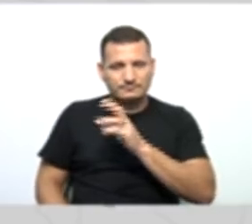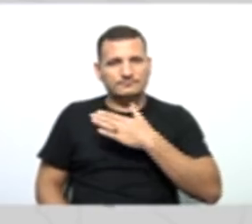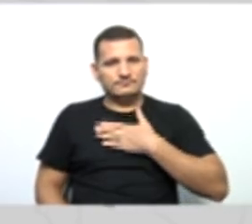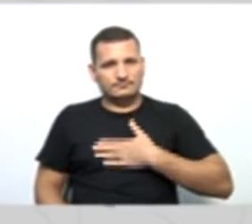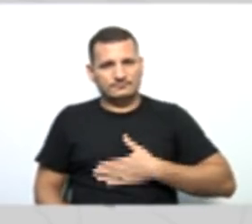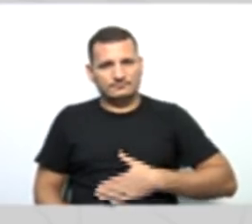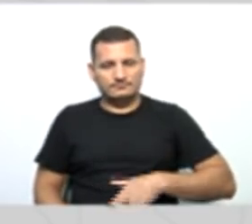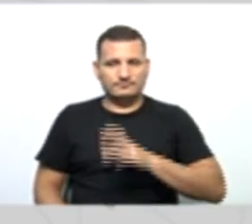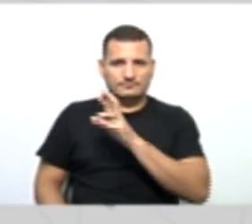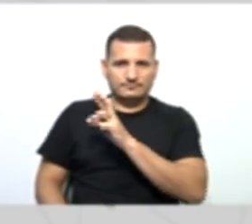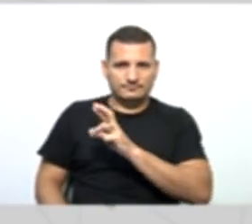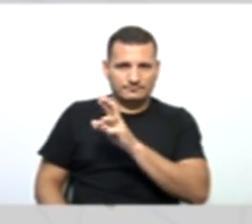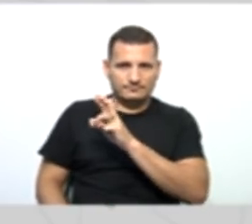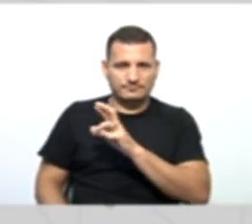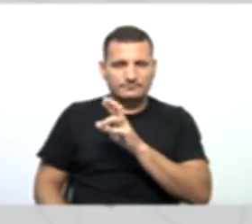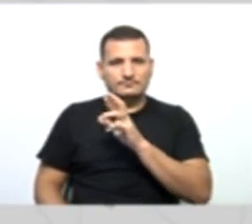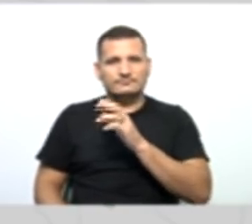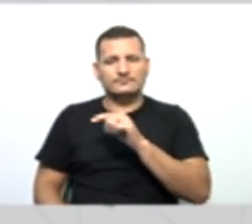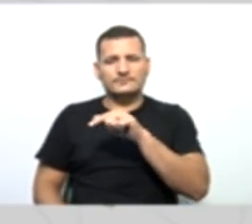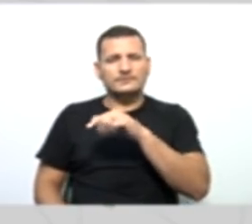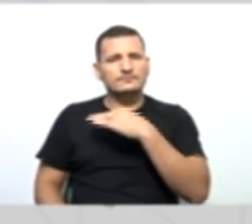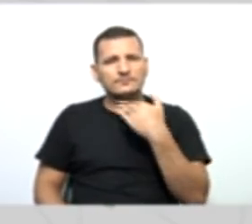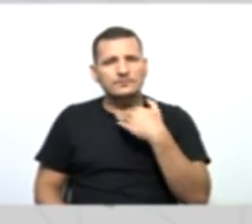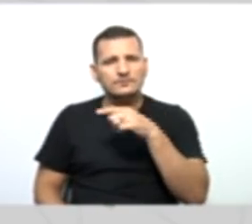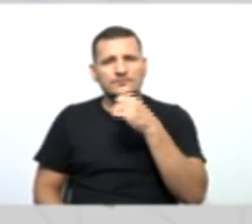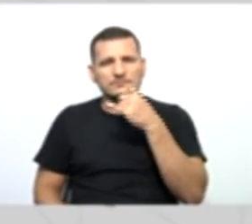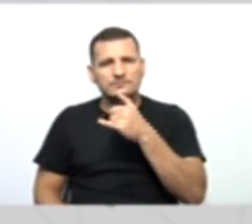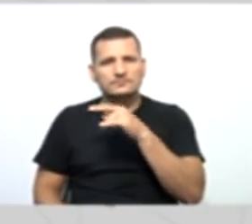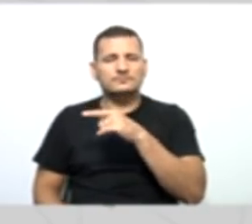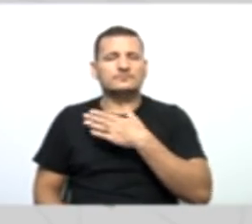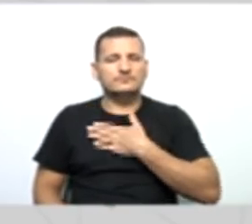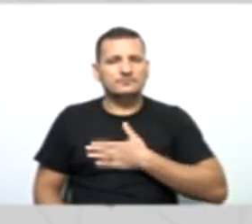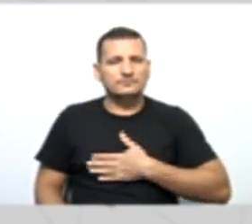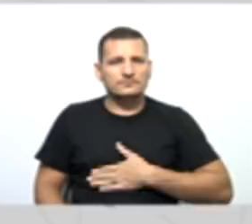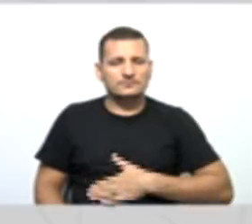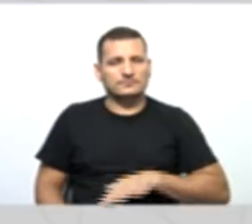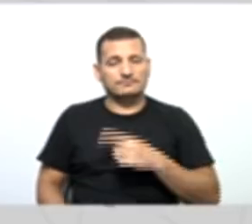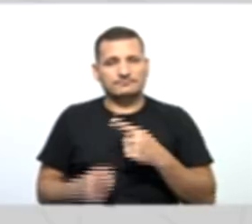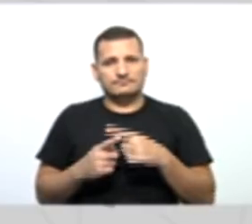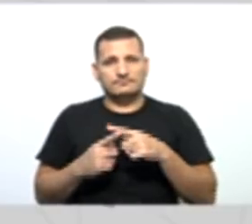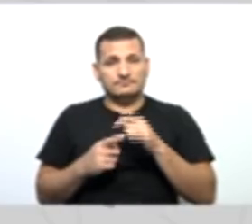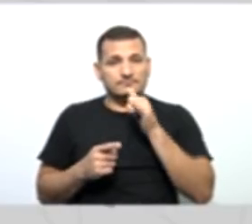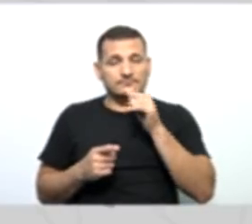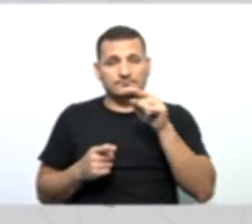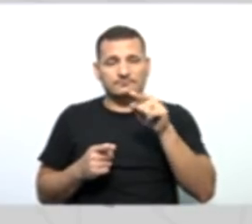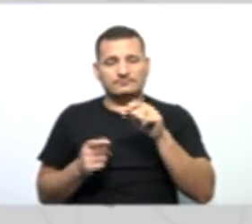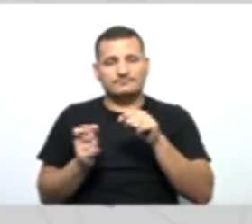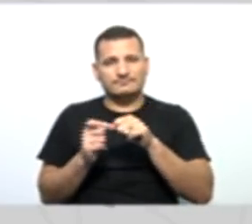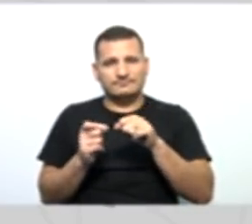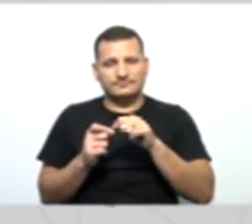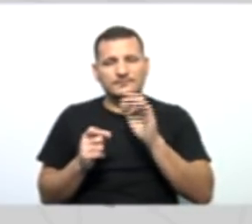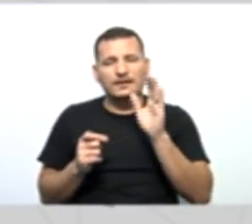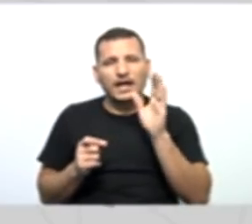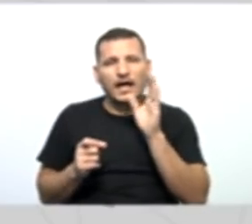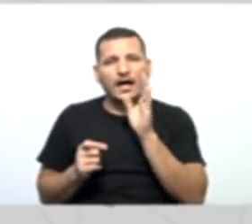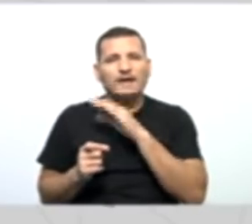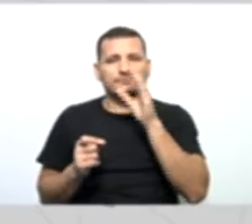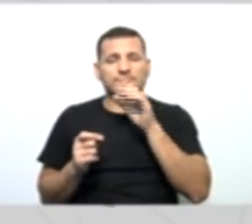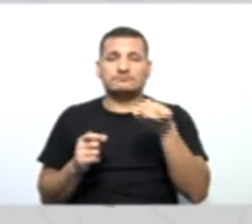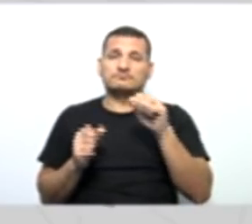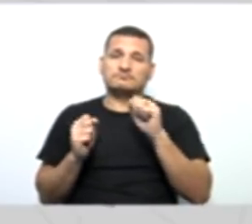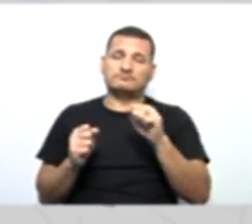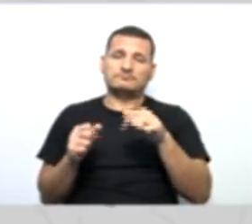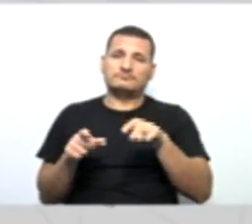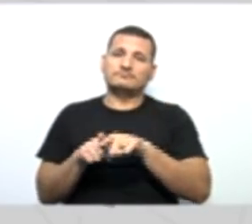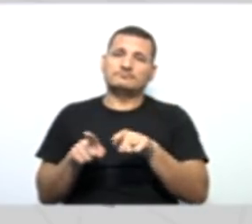e observação. Respira. Não, mas tá morrendo, tá levando choque ali. Calma, porque se você tiver aí uma ação muito rápida, sem pensar, você pode